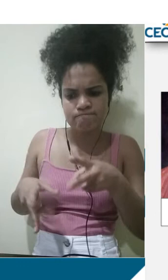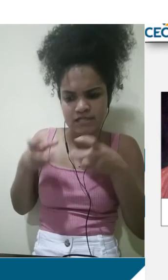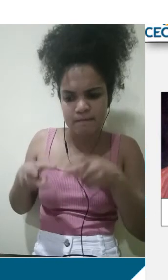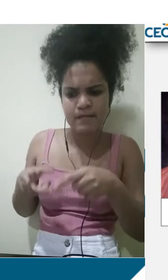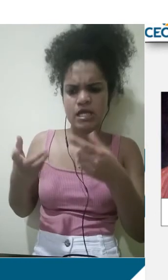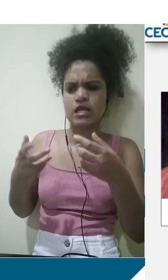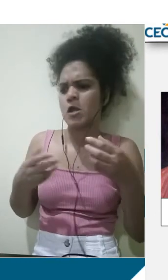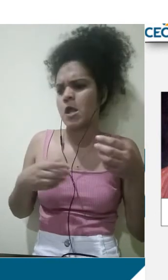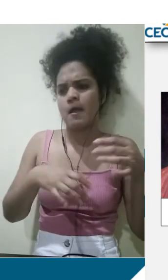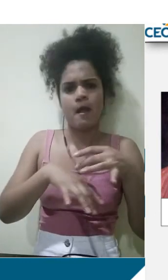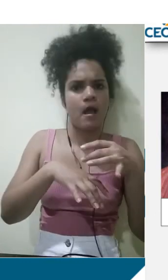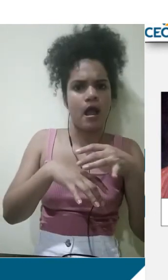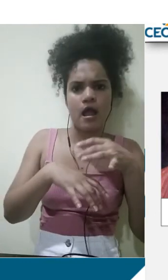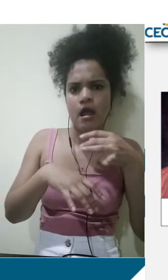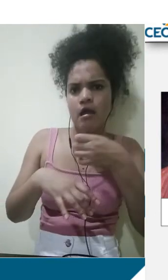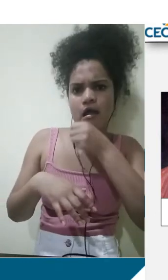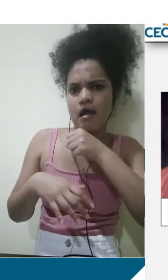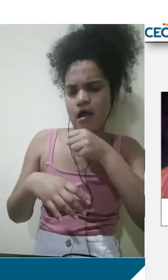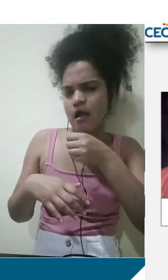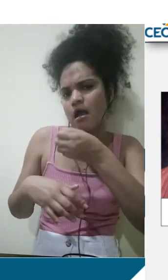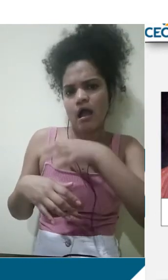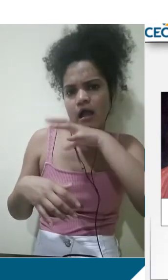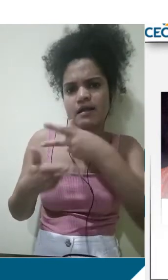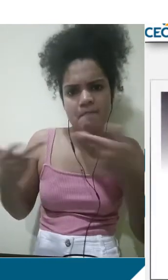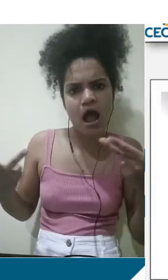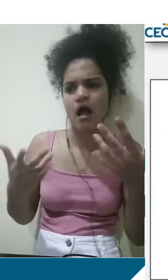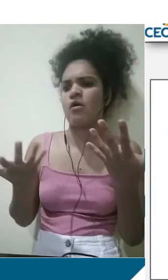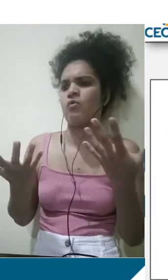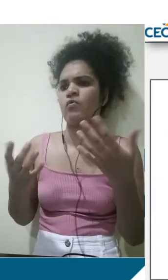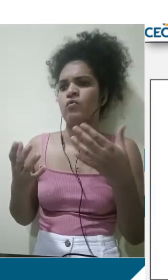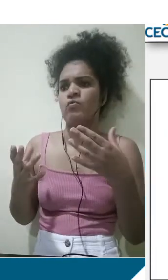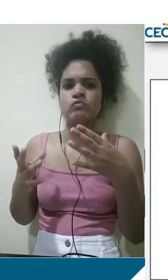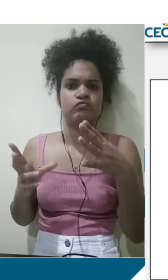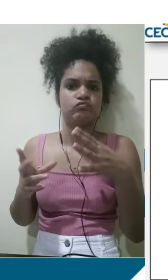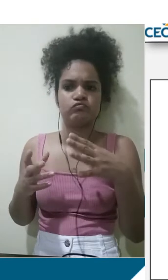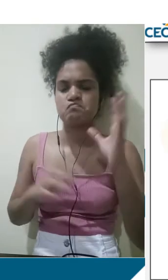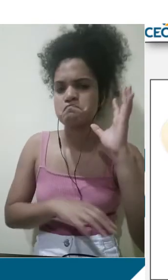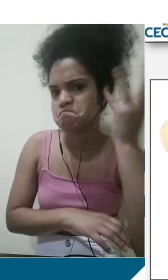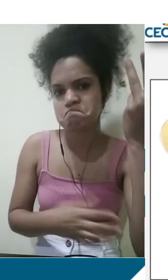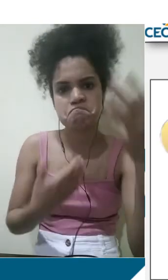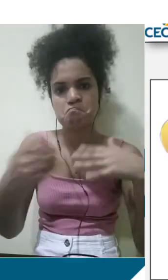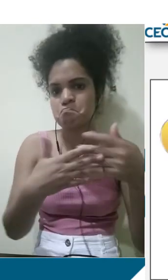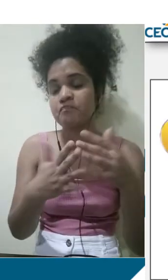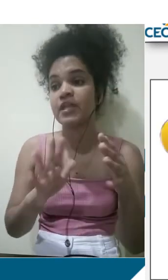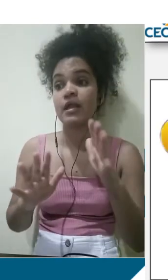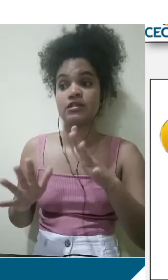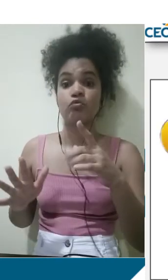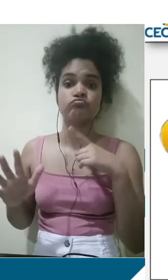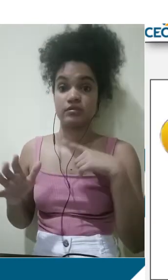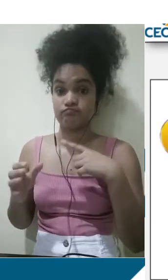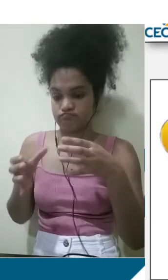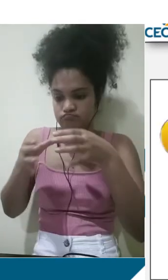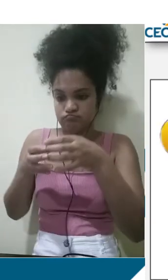origem animal ou vegetal, e os experimentos consistiam no seguinte: os caldos nutritivos